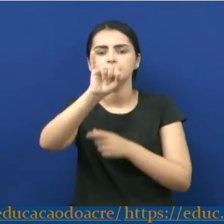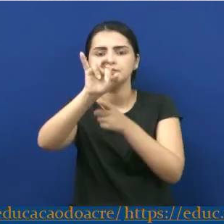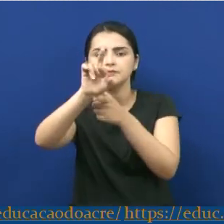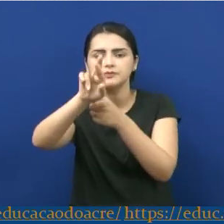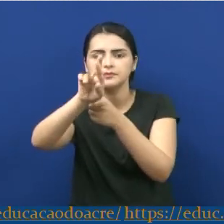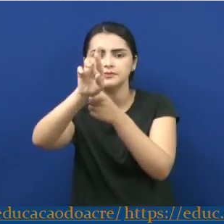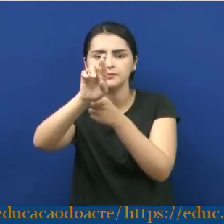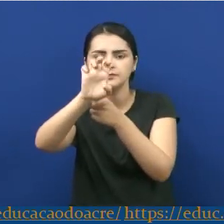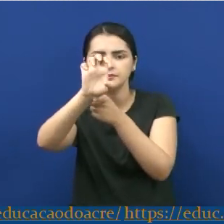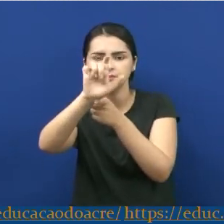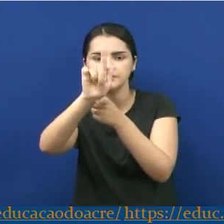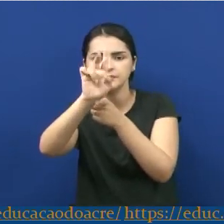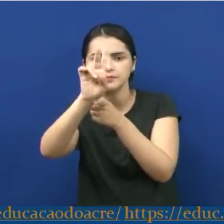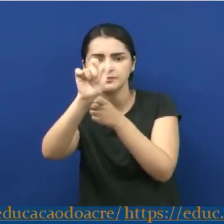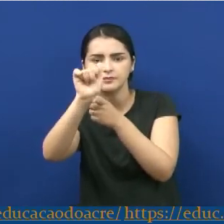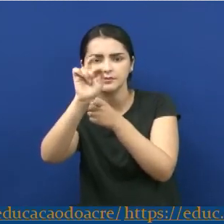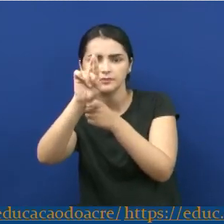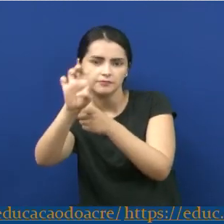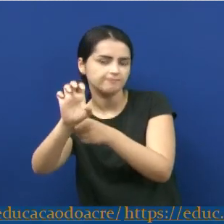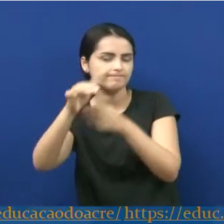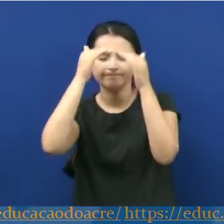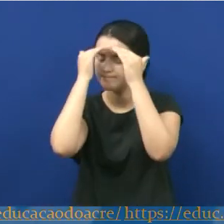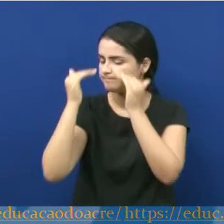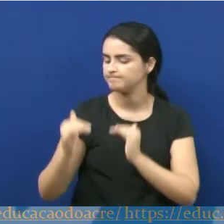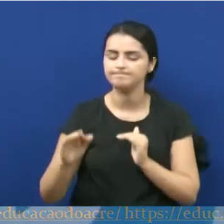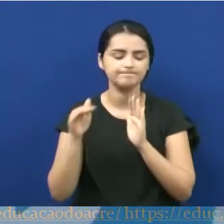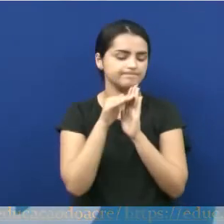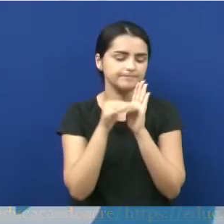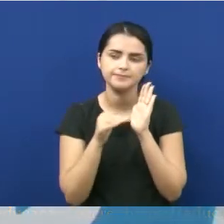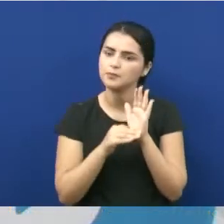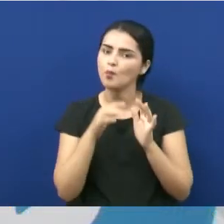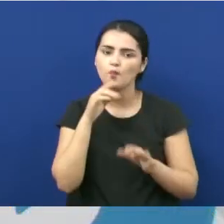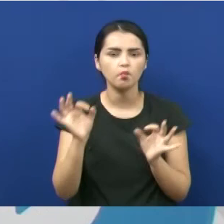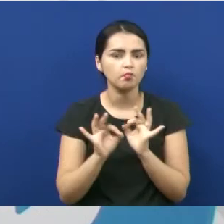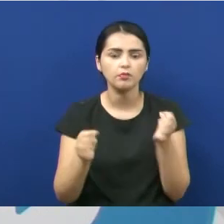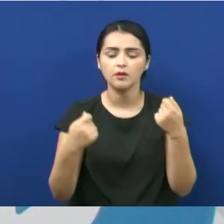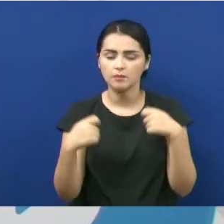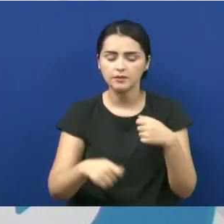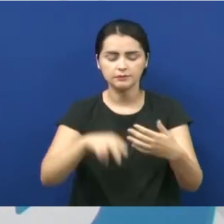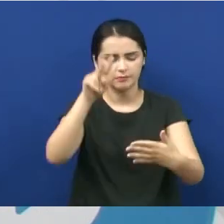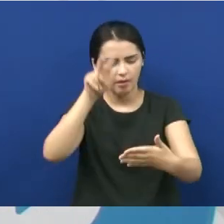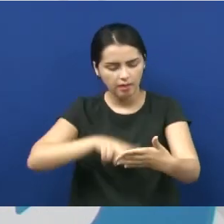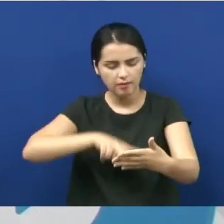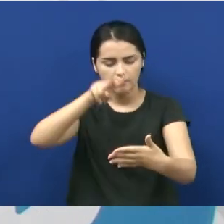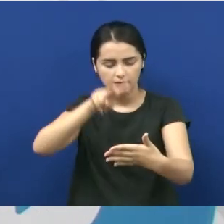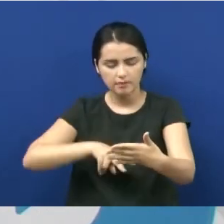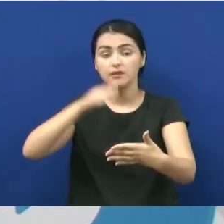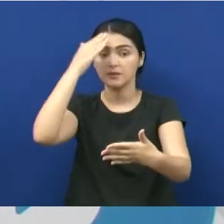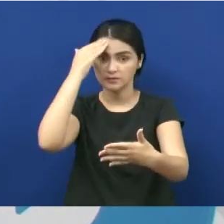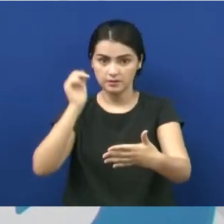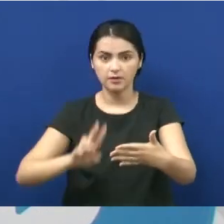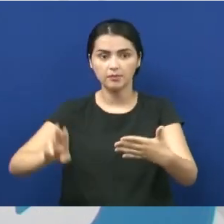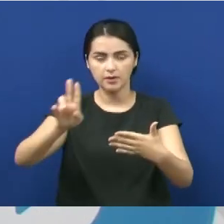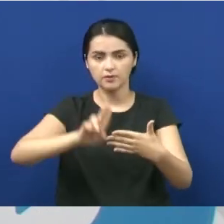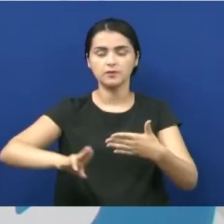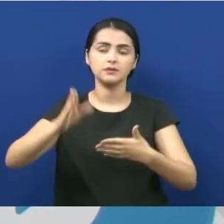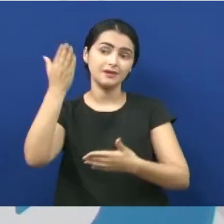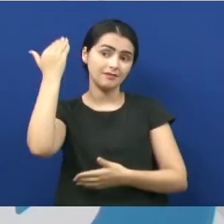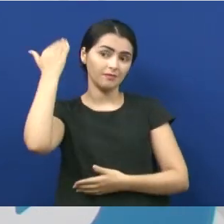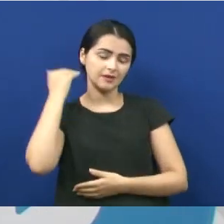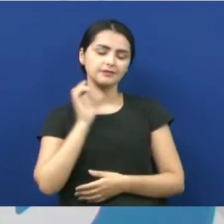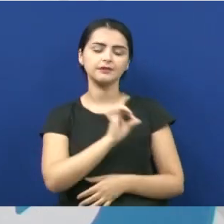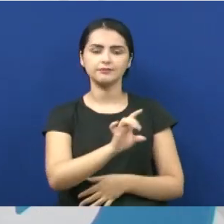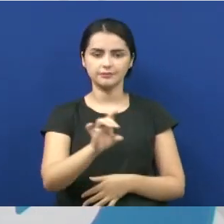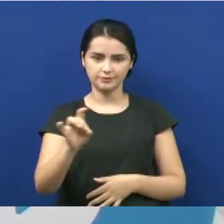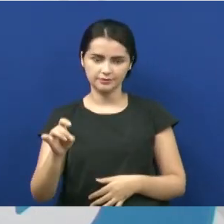dica, verbo irregular não segue regra, então você precisa ler o máximo possível para saber utilizar o passado de cada